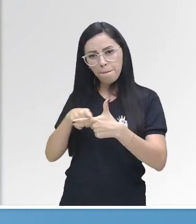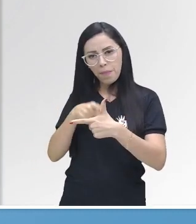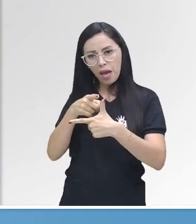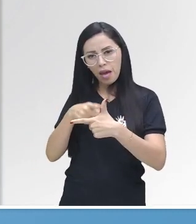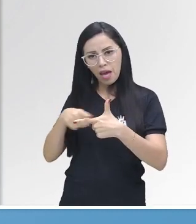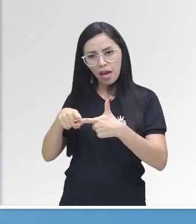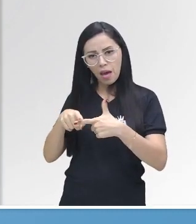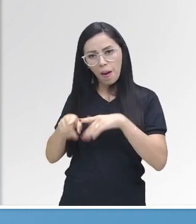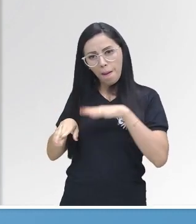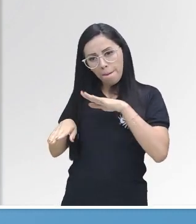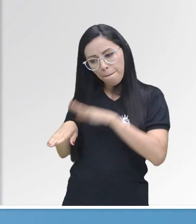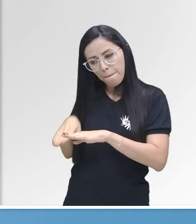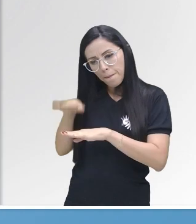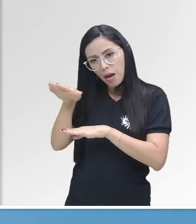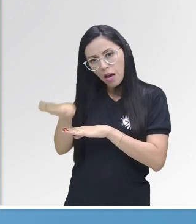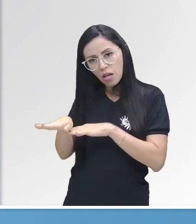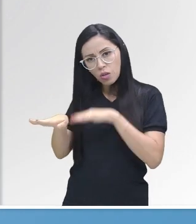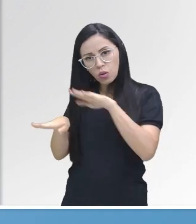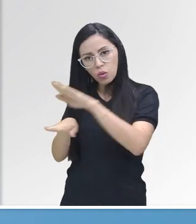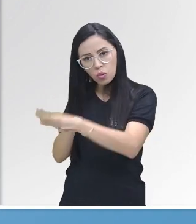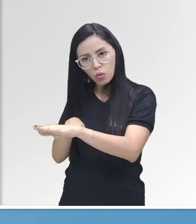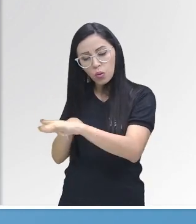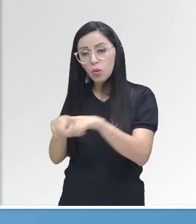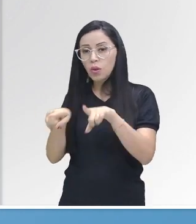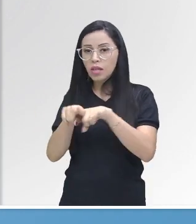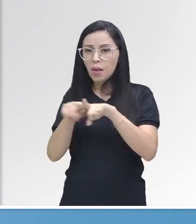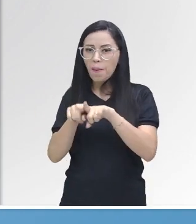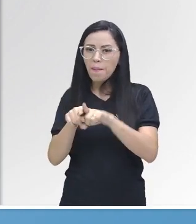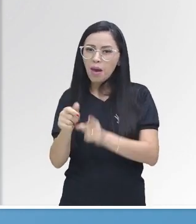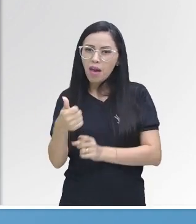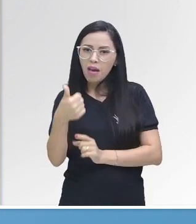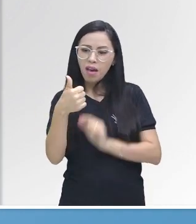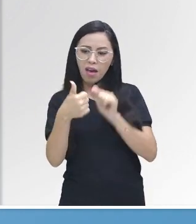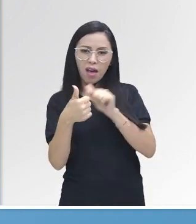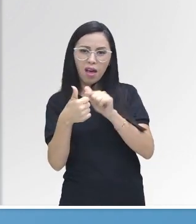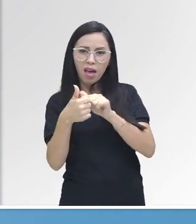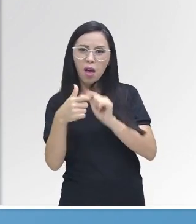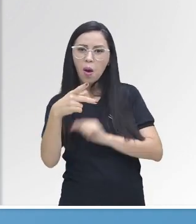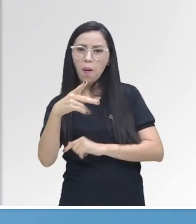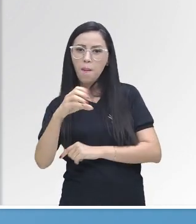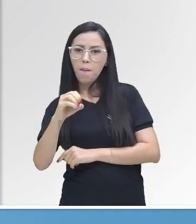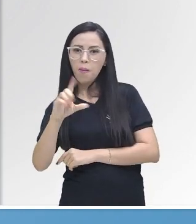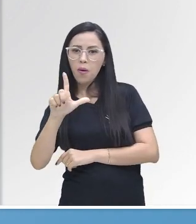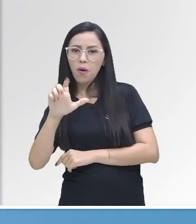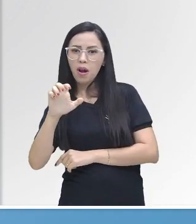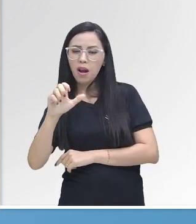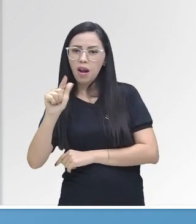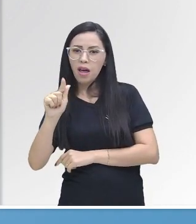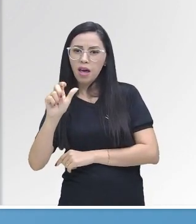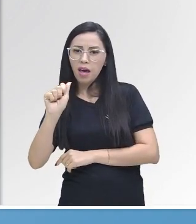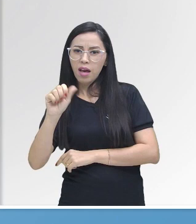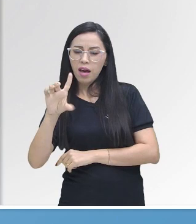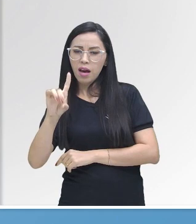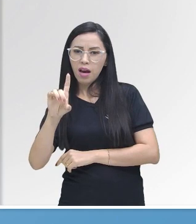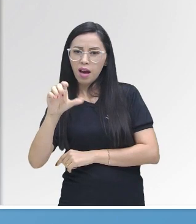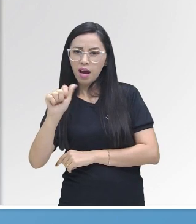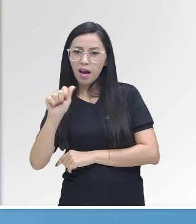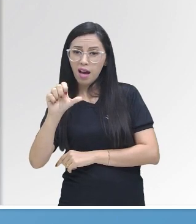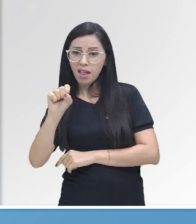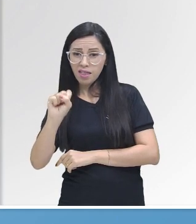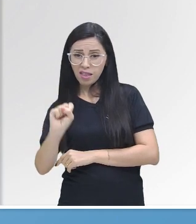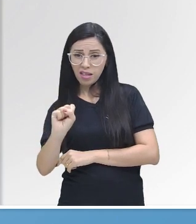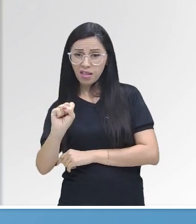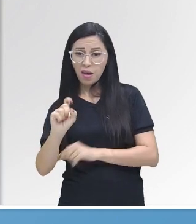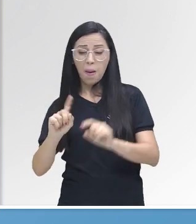Já observamos na história que eles usavam as partes do corpo para medirem, só que essas medidas não tinham padrão,